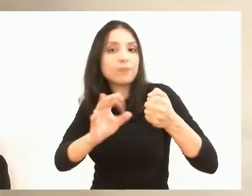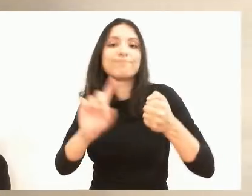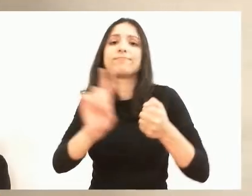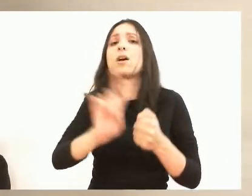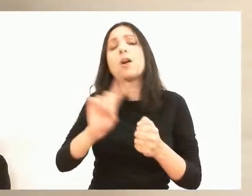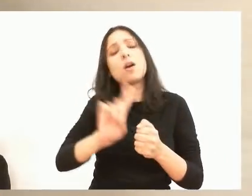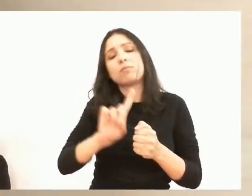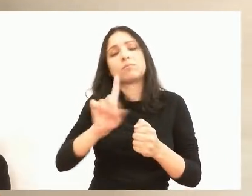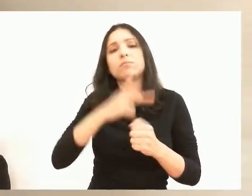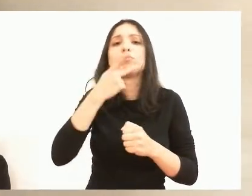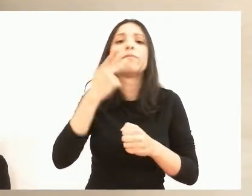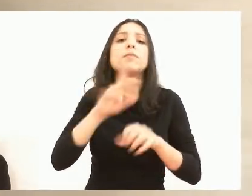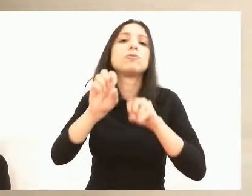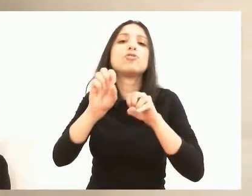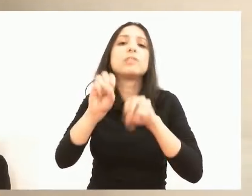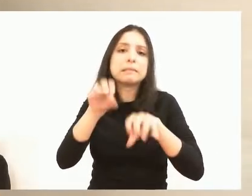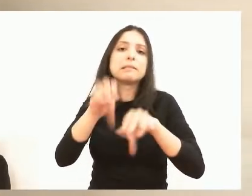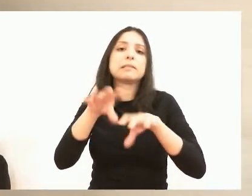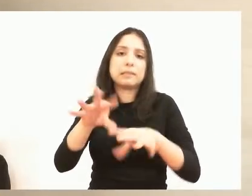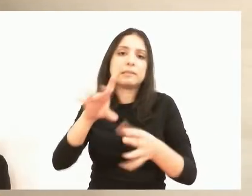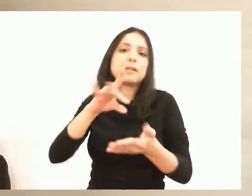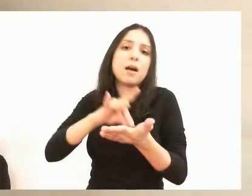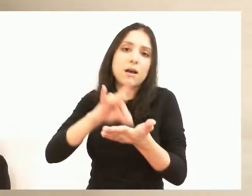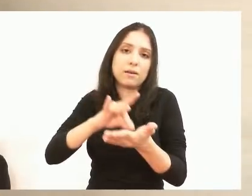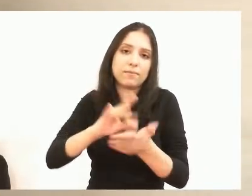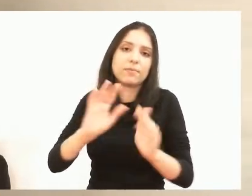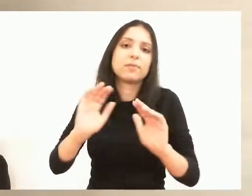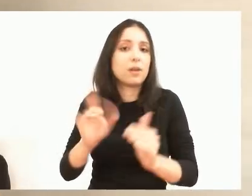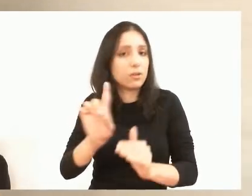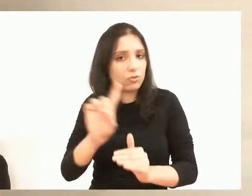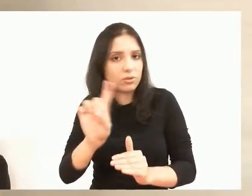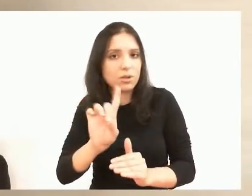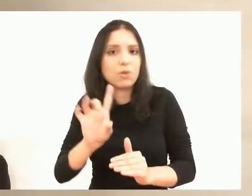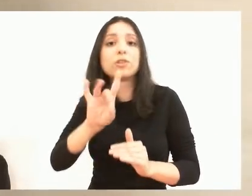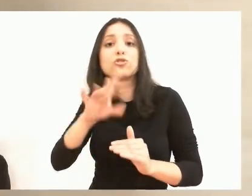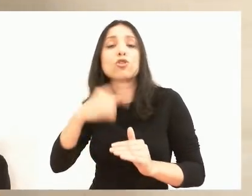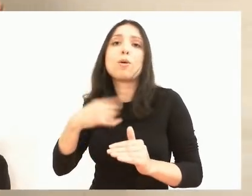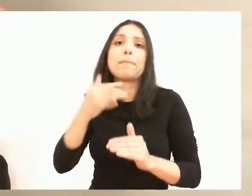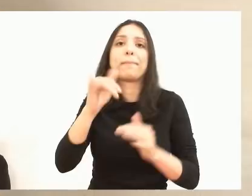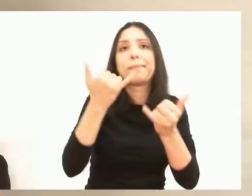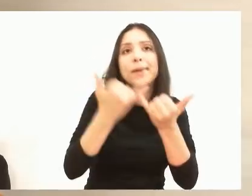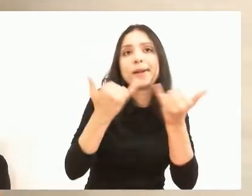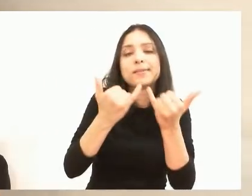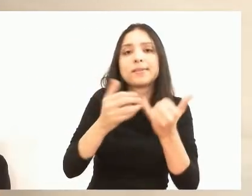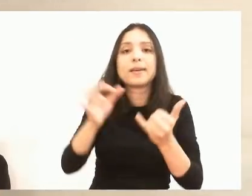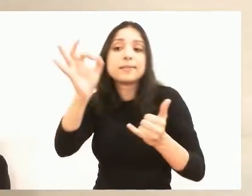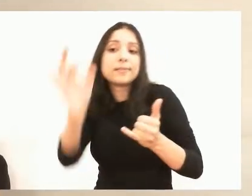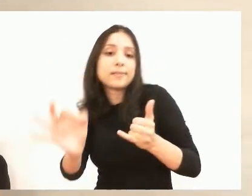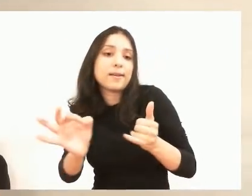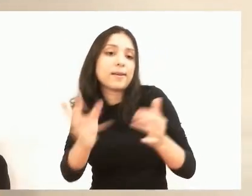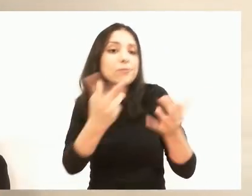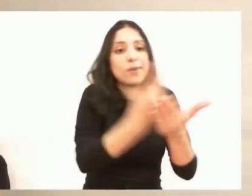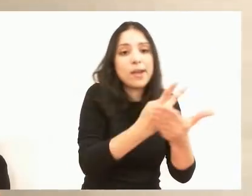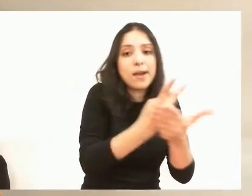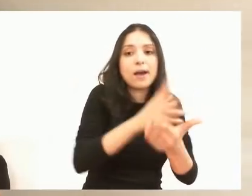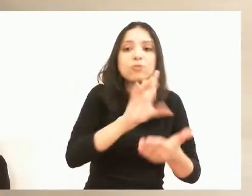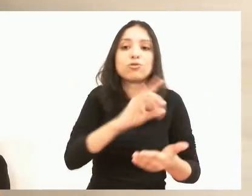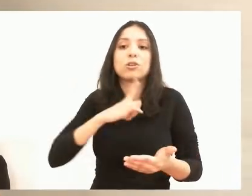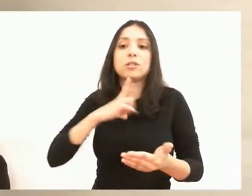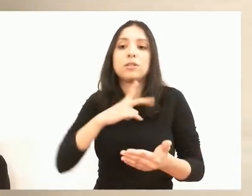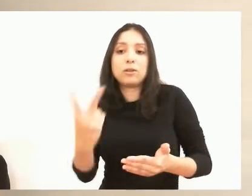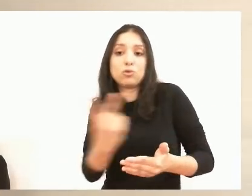assado não fica nesse lugar de cotonou micos de certo e errado